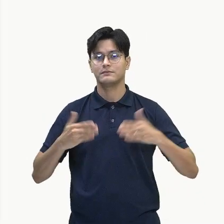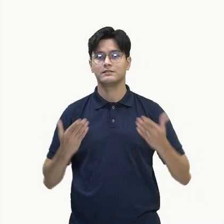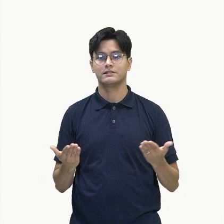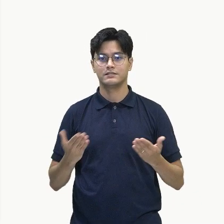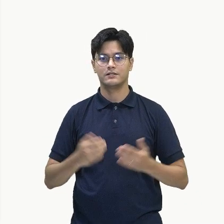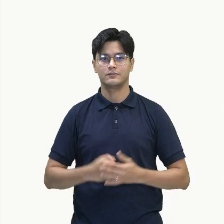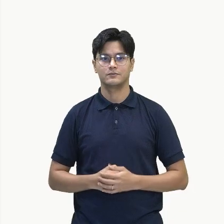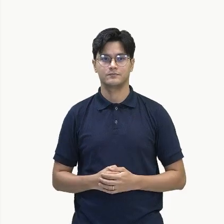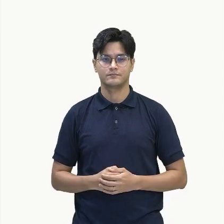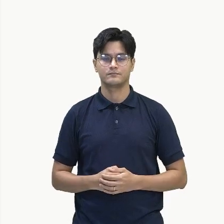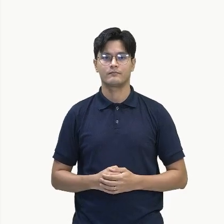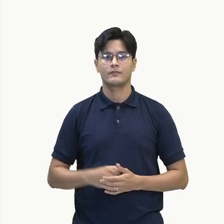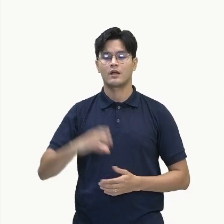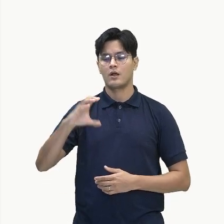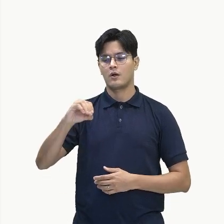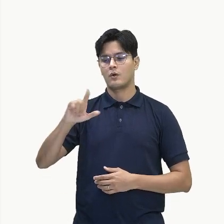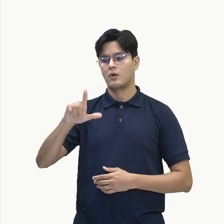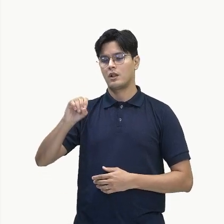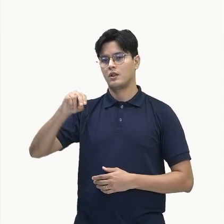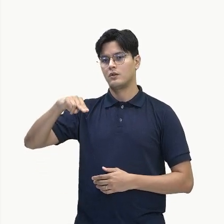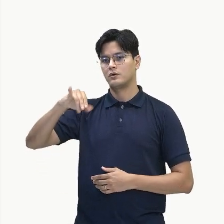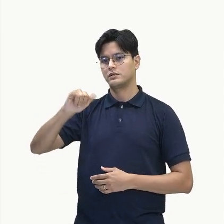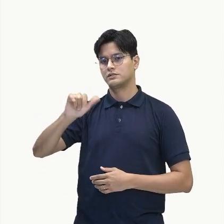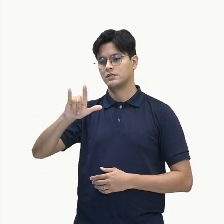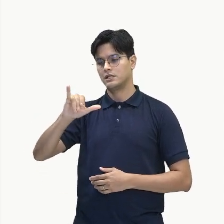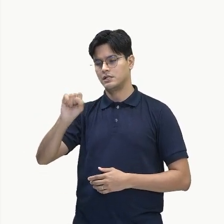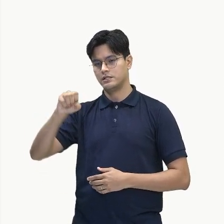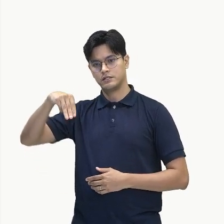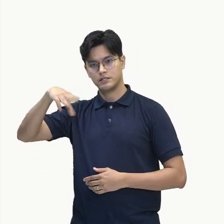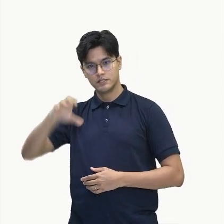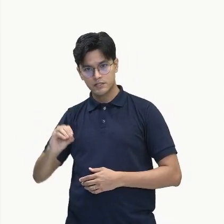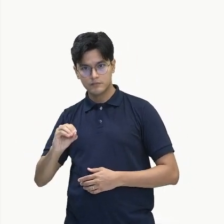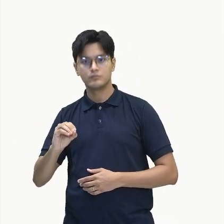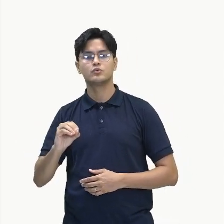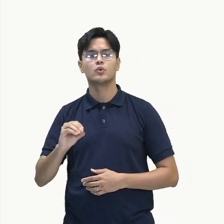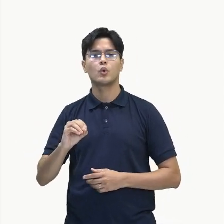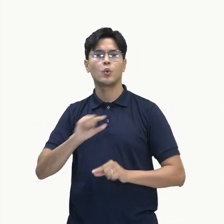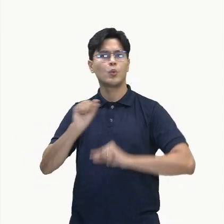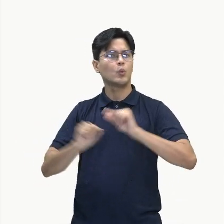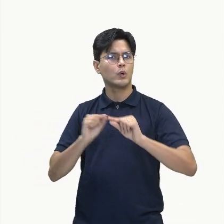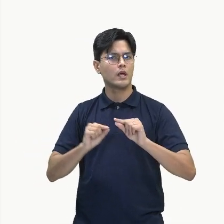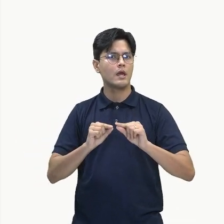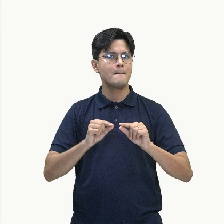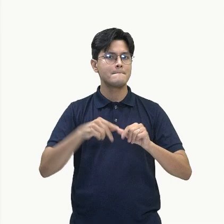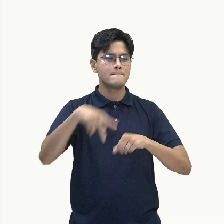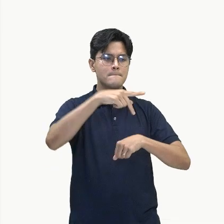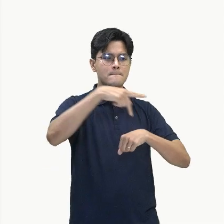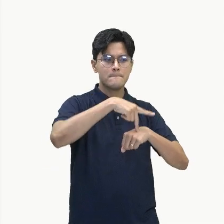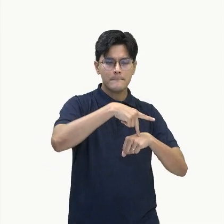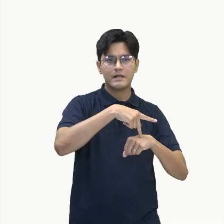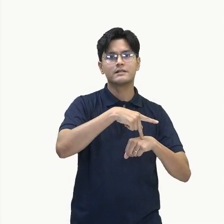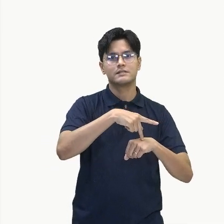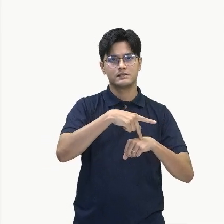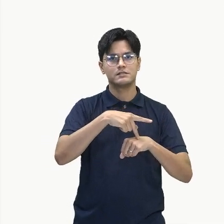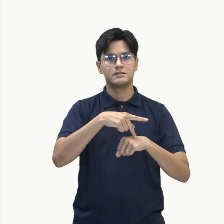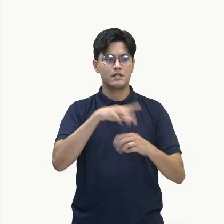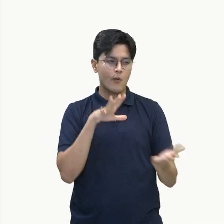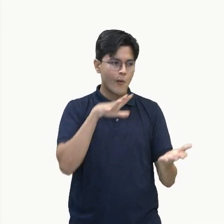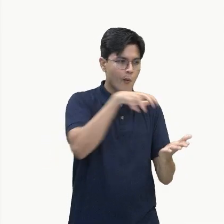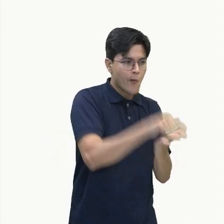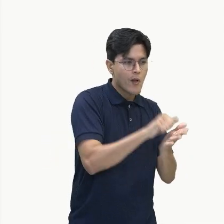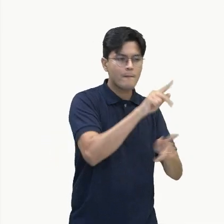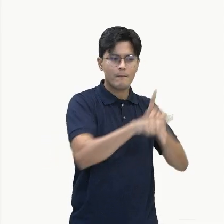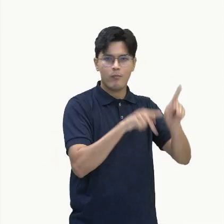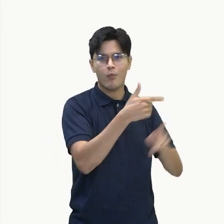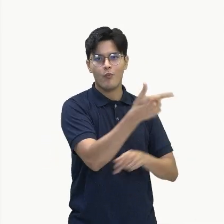o colonialismo levou, né, as trocas de produtos, culturas entre os continentes, em